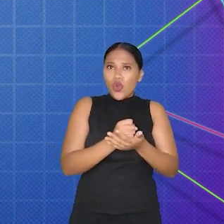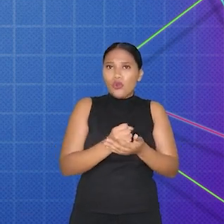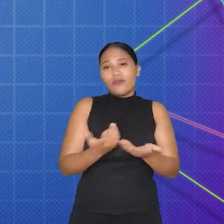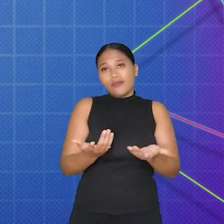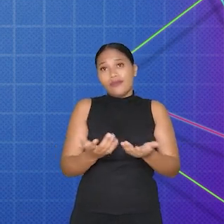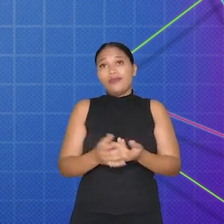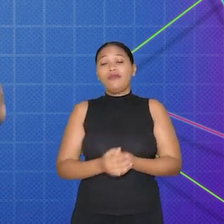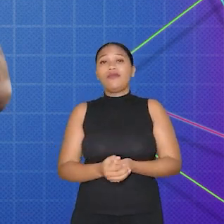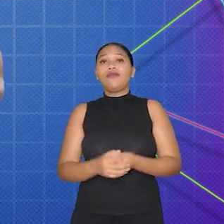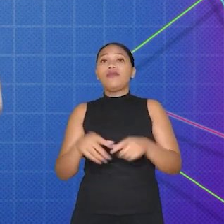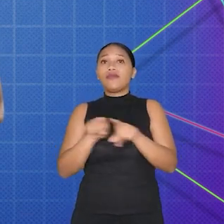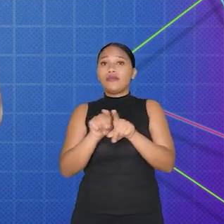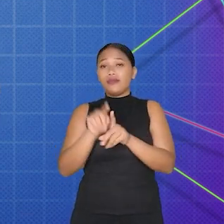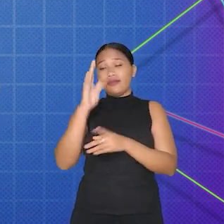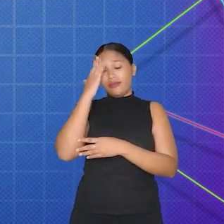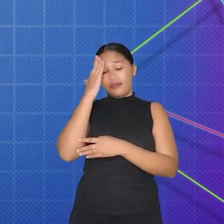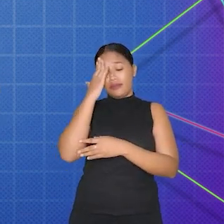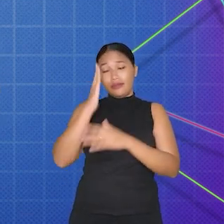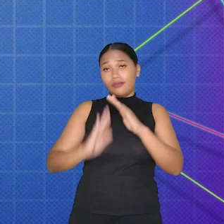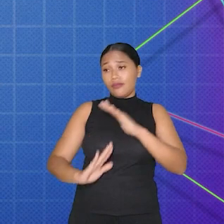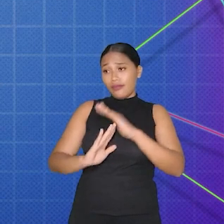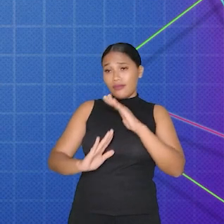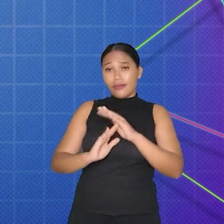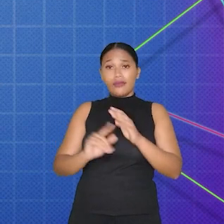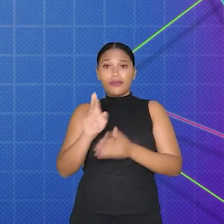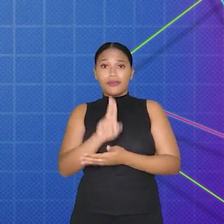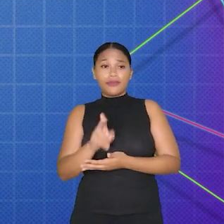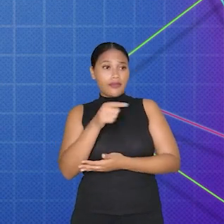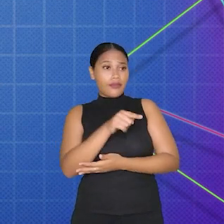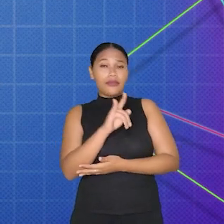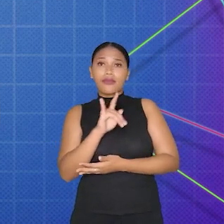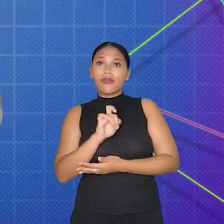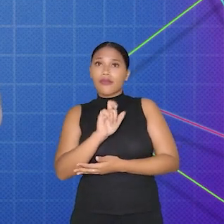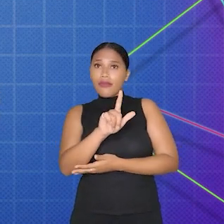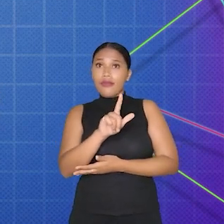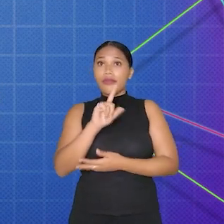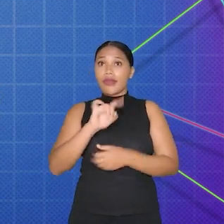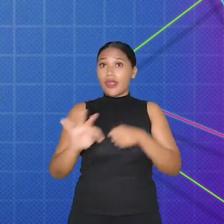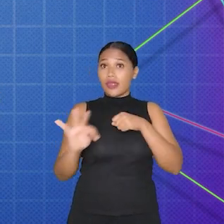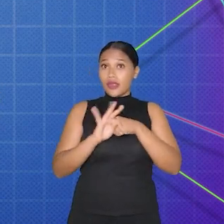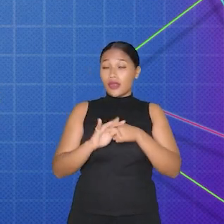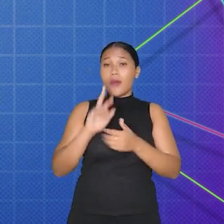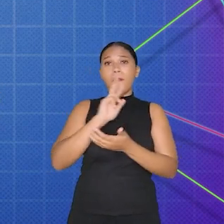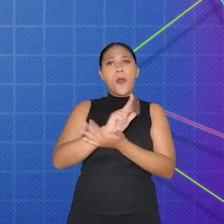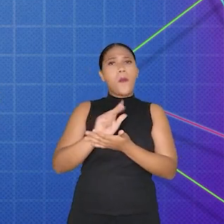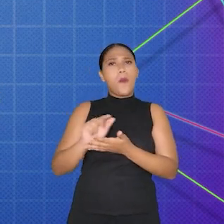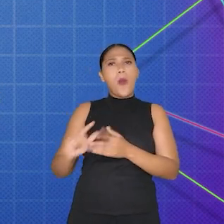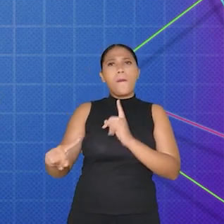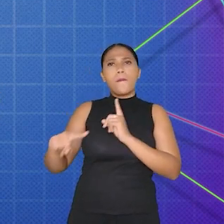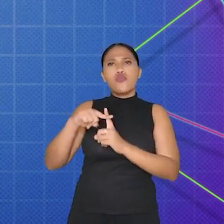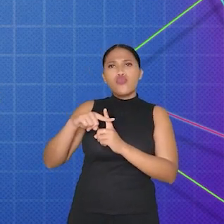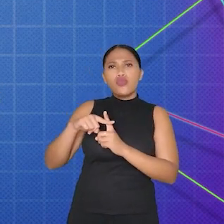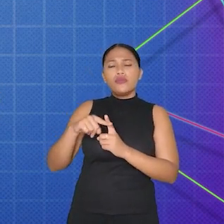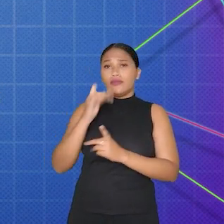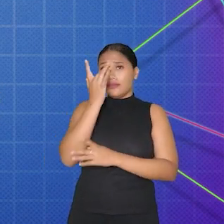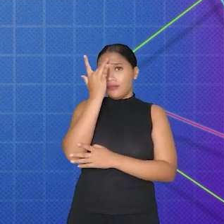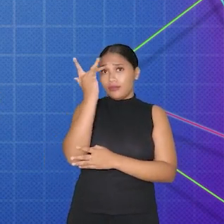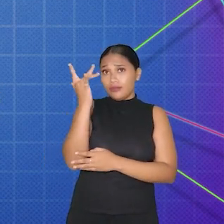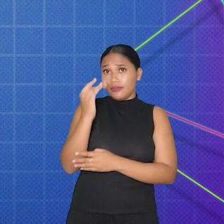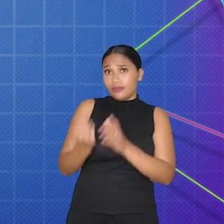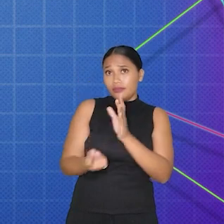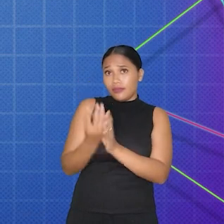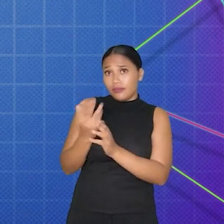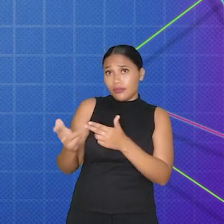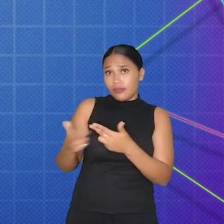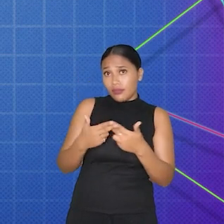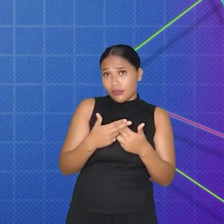carregados rapidamente. Apesar das limitações impostas pelo uso do pixel art, essa técnica apresenta diversas vantagens, como a